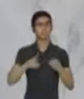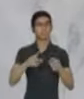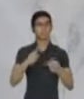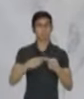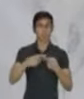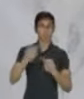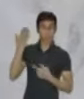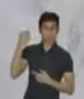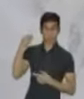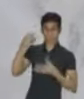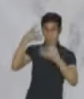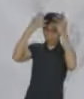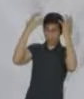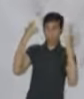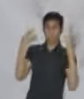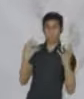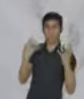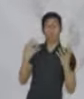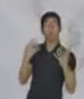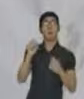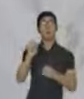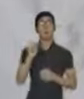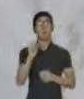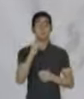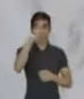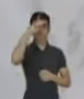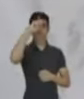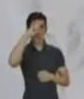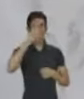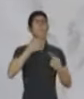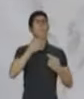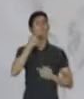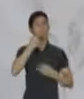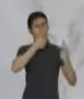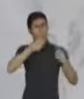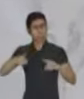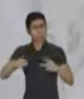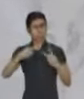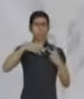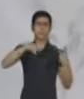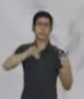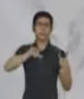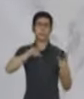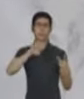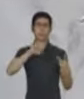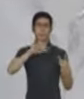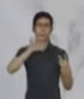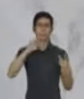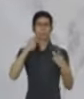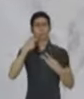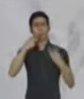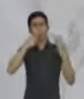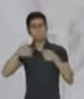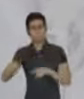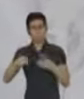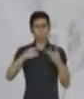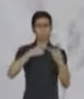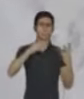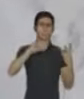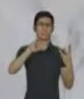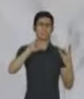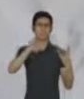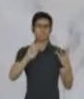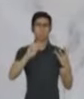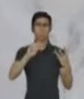henrique meirelles manifestou repúdio ciro gomes manifestou repúdio bolos guilherme boulos manifestou